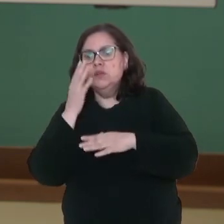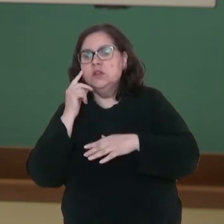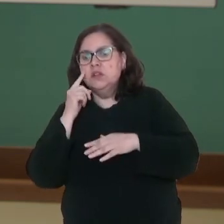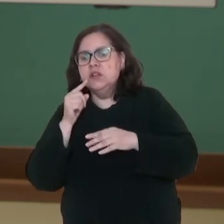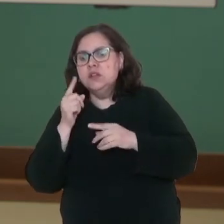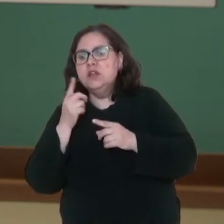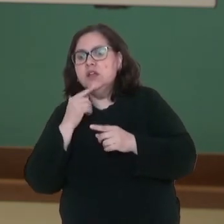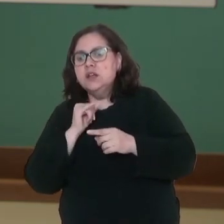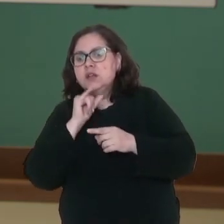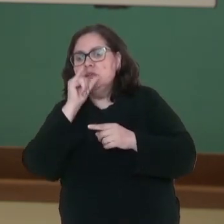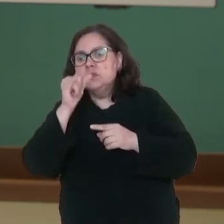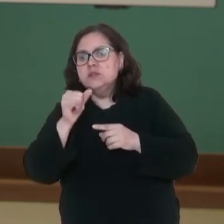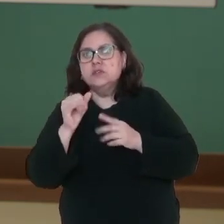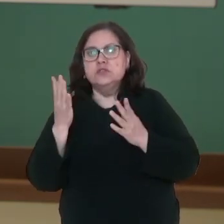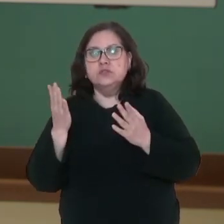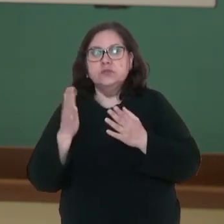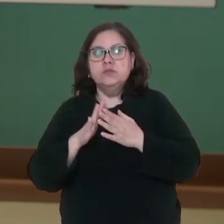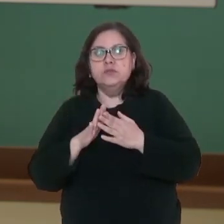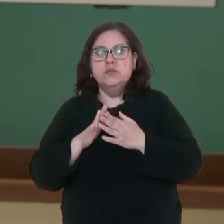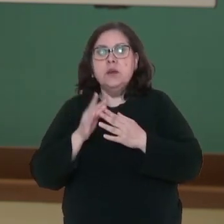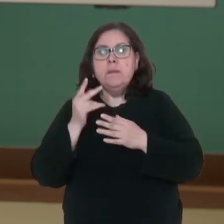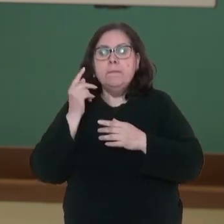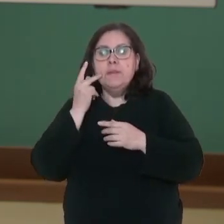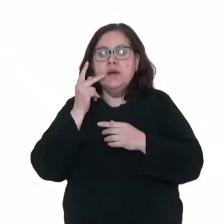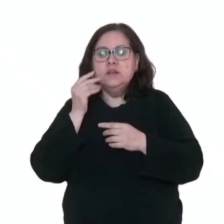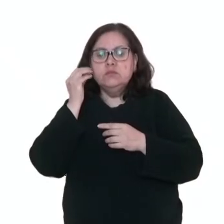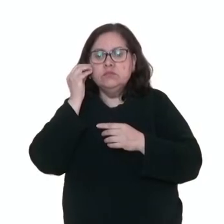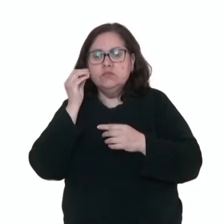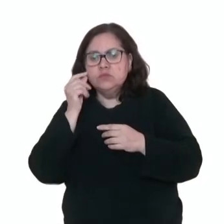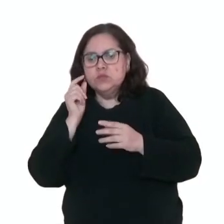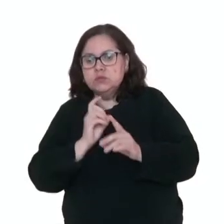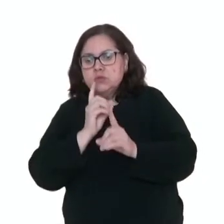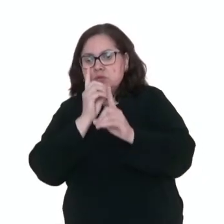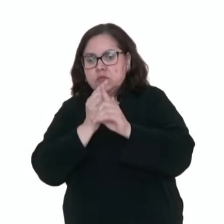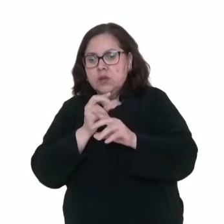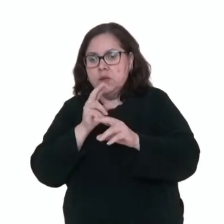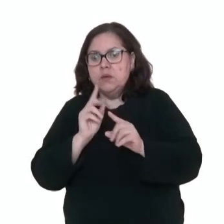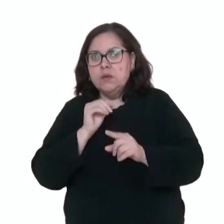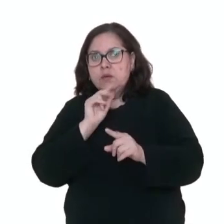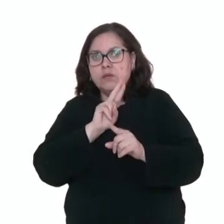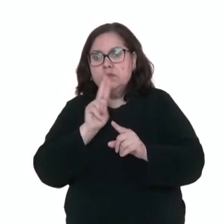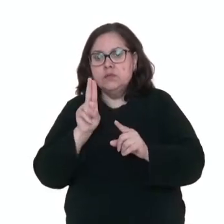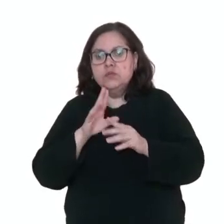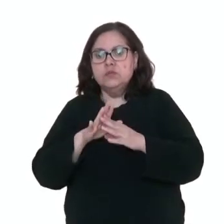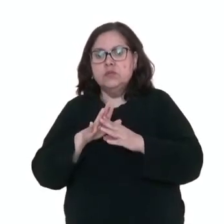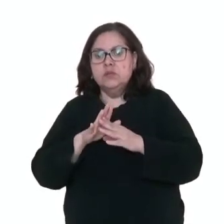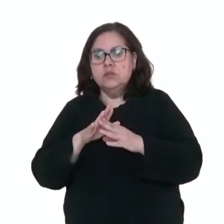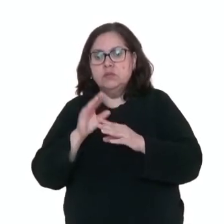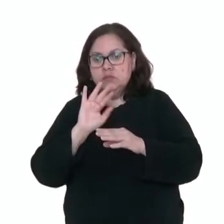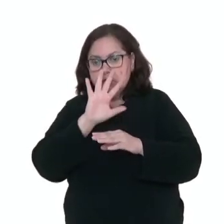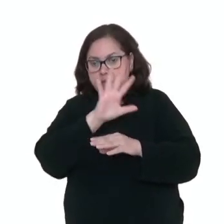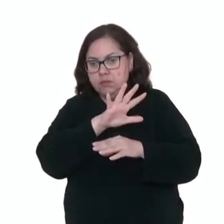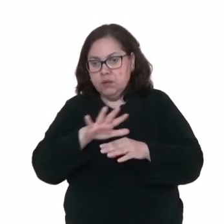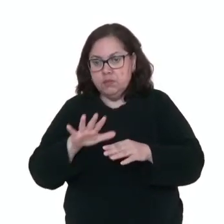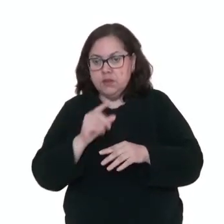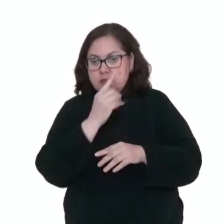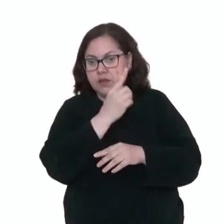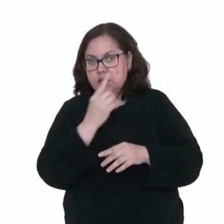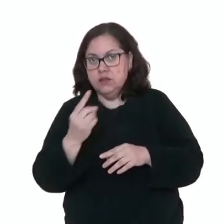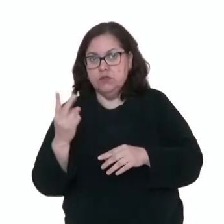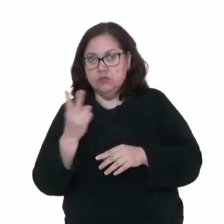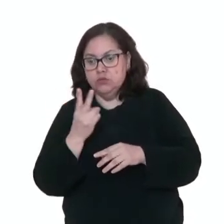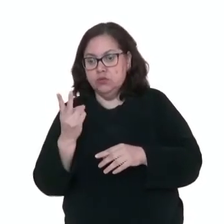que mensagem era essa. Para conseguir encontrar a mensagem oculta é preciso criar um mapa gênico de cada um dos